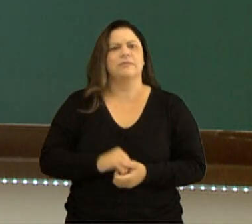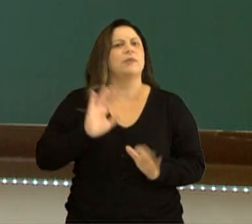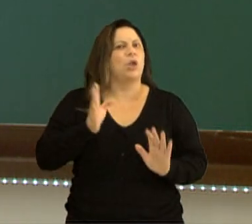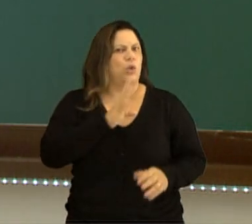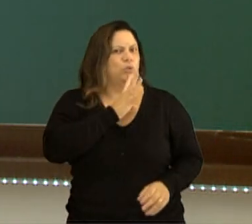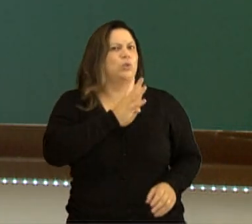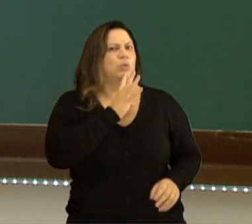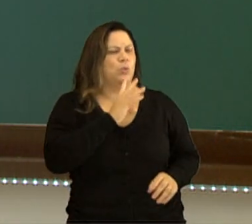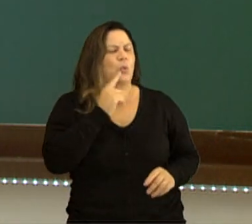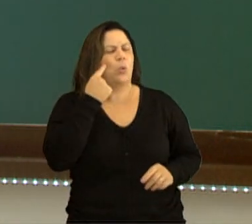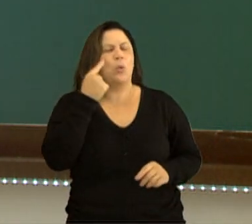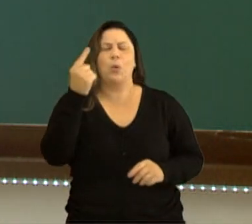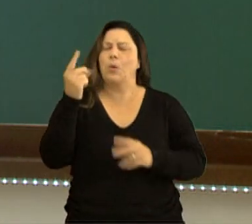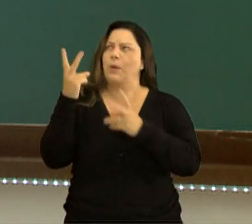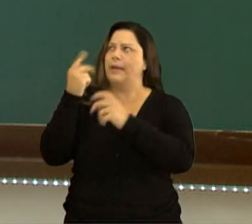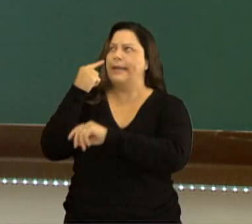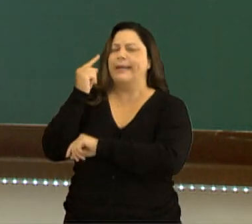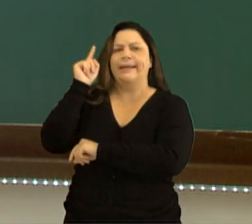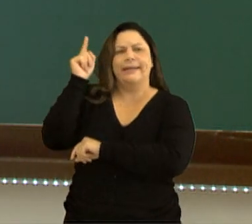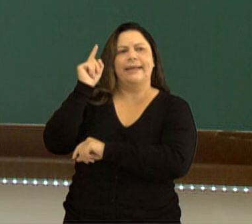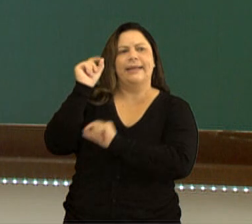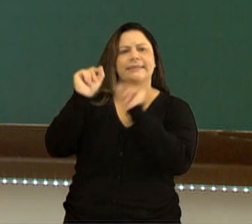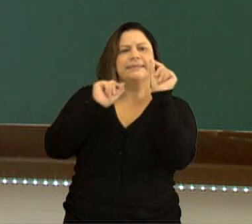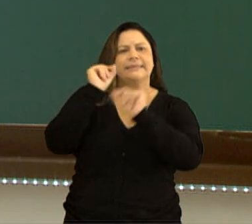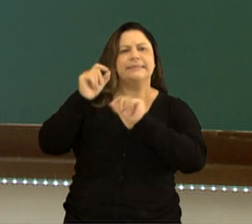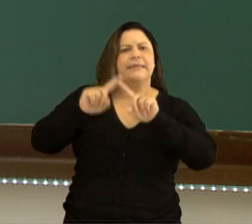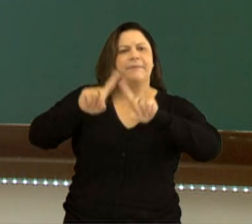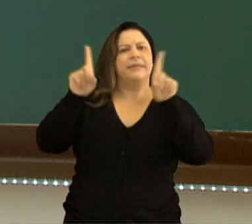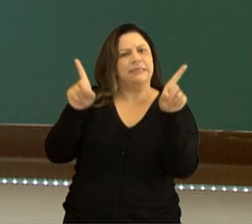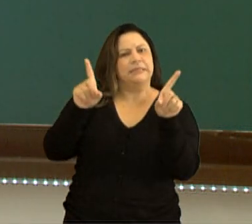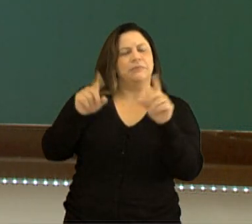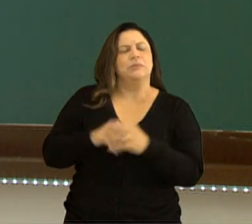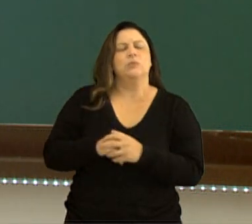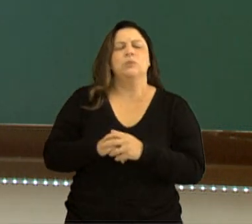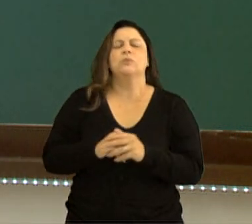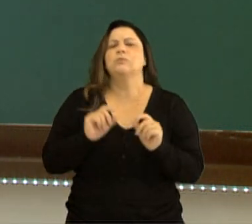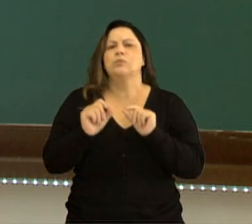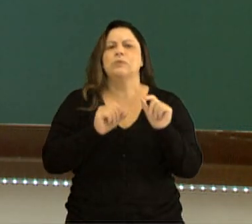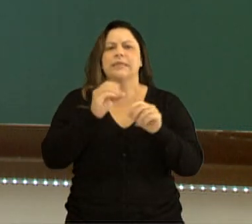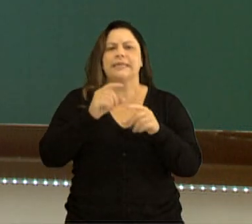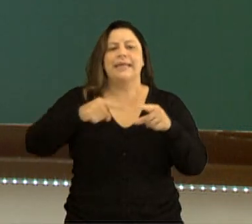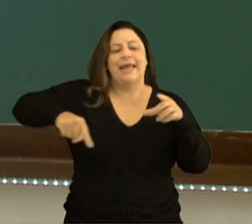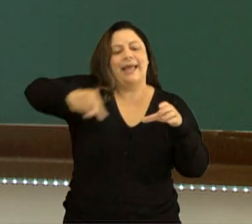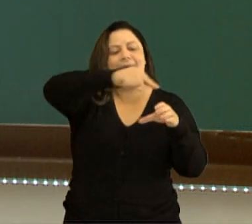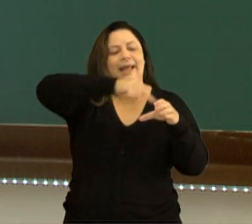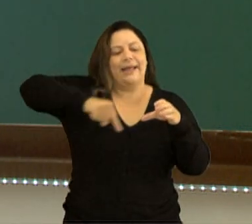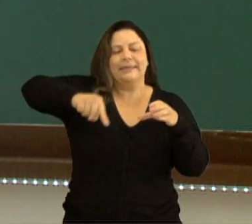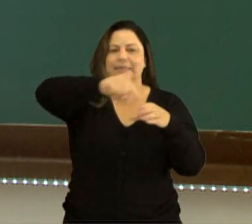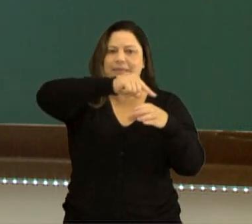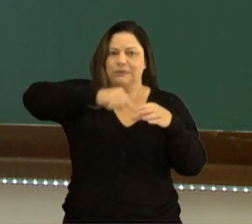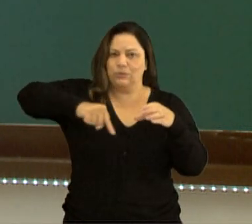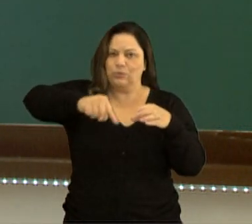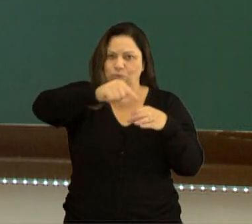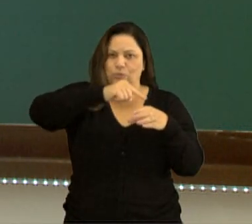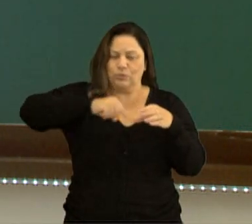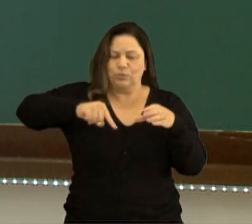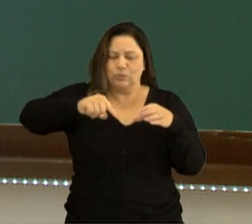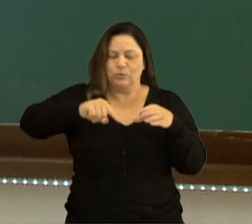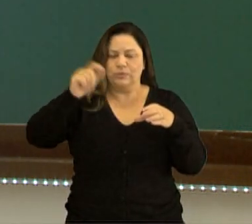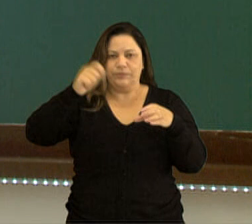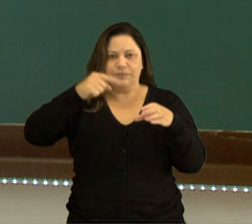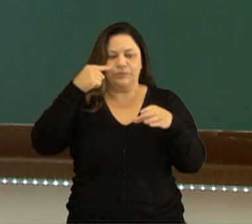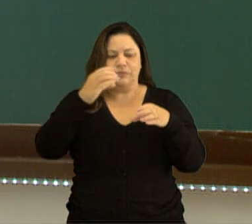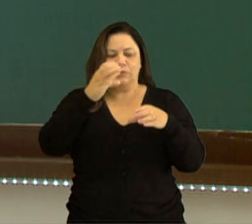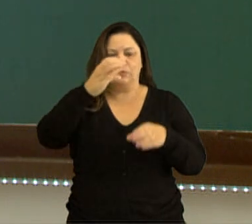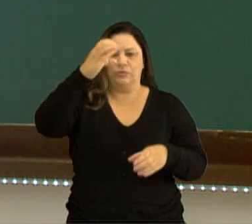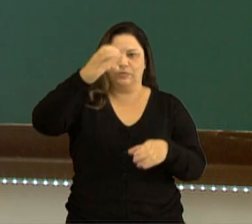bom reforçar que os corpos redondos são aqueles que uma das faces dele, no caso do cilindro, né,